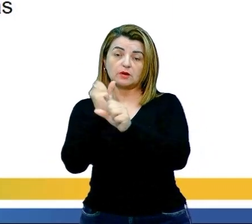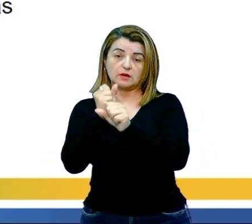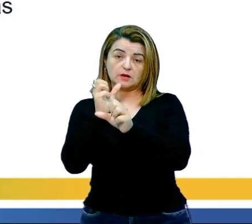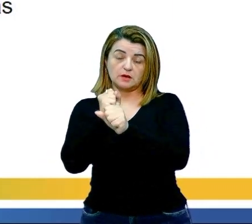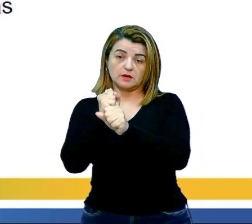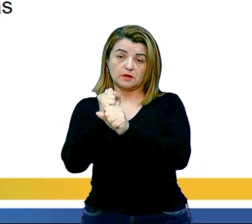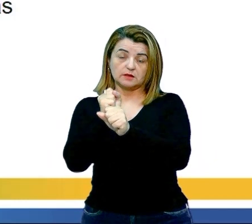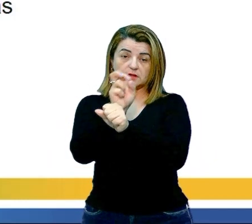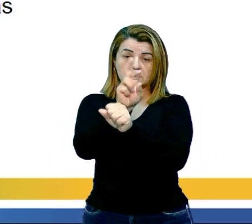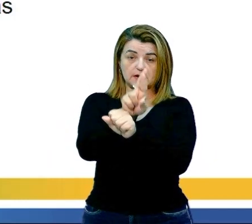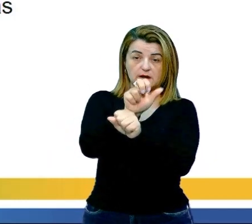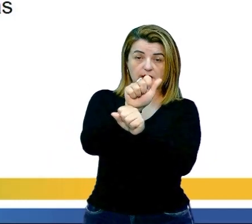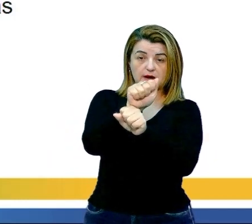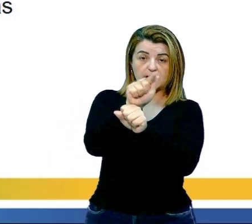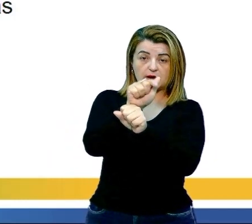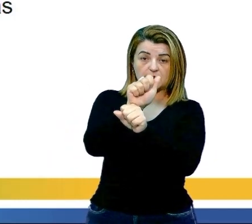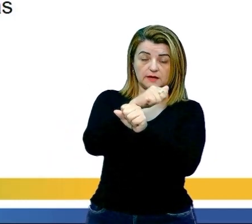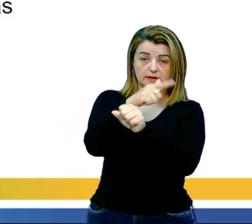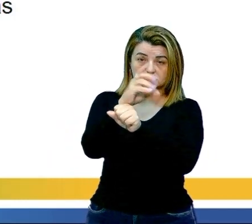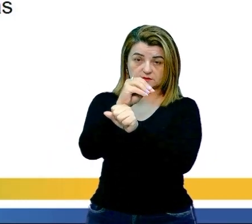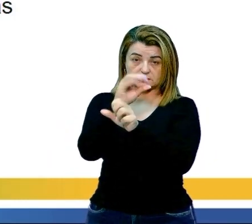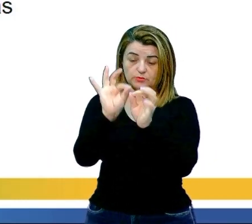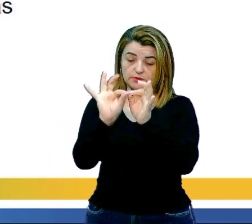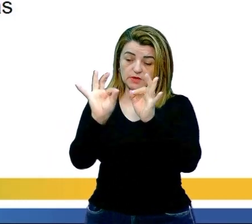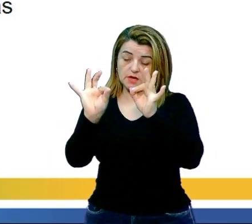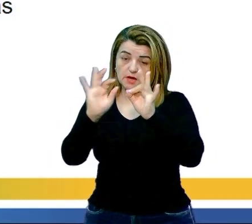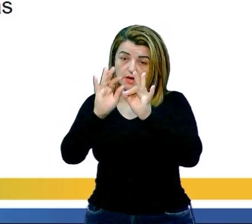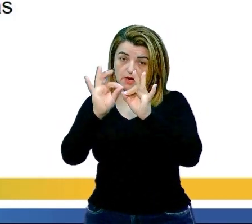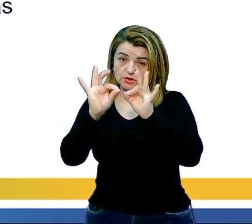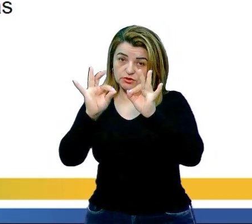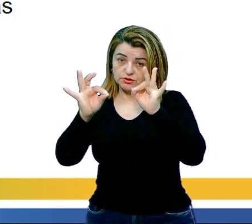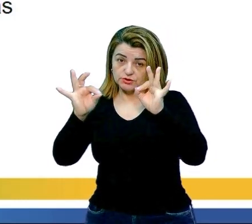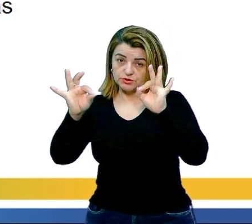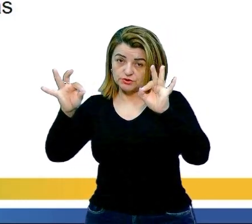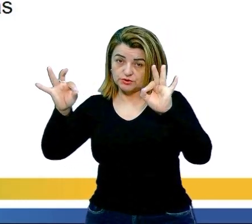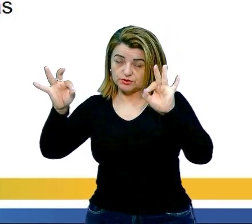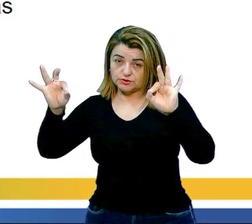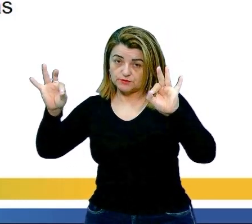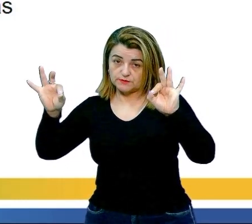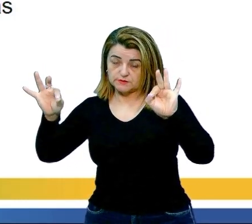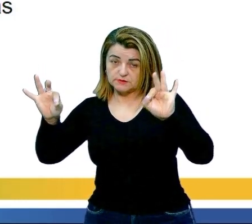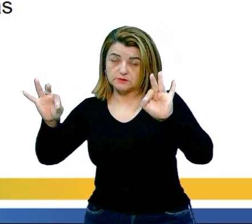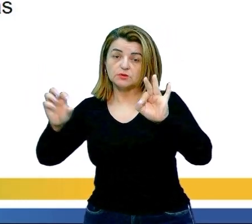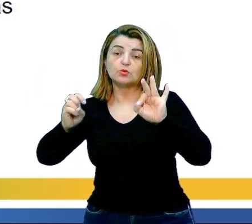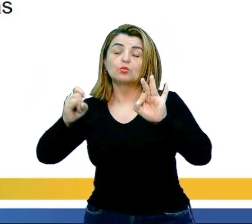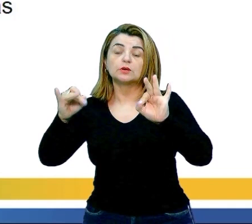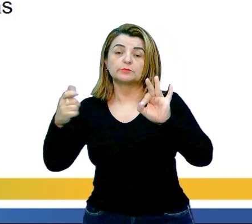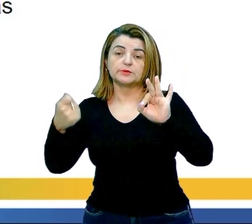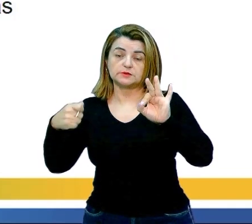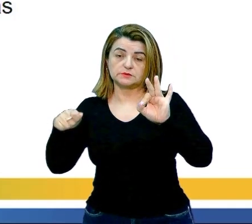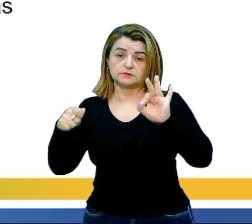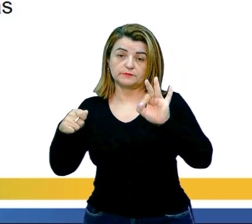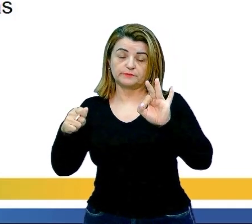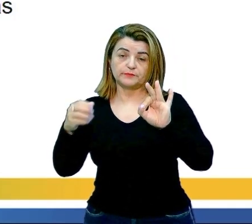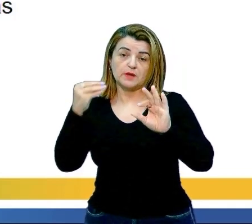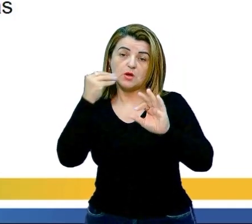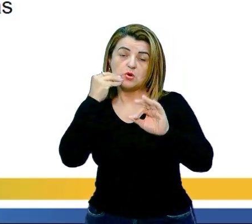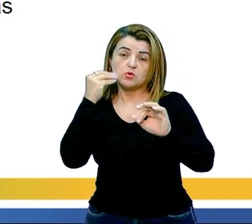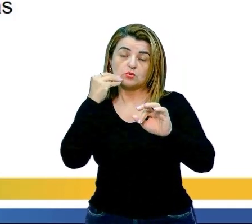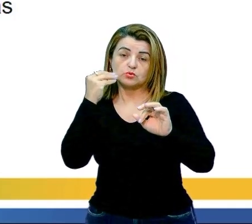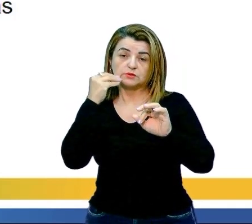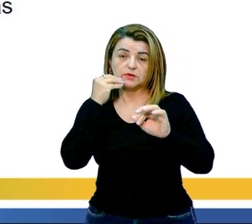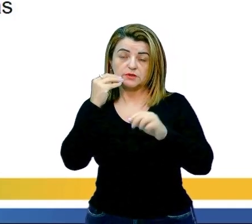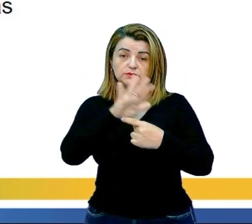a razão entre a distância percorrida e o tempo gasto para percorrê-la. O teste